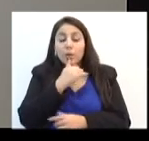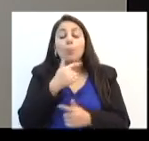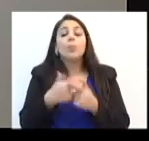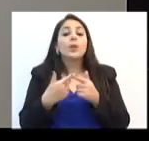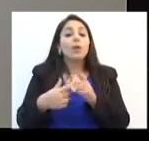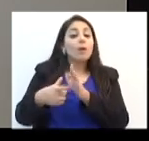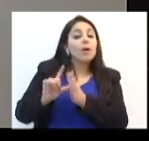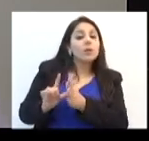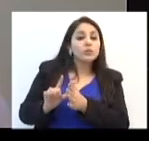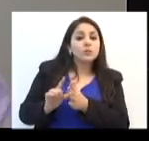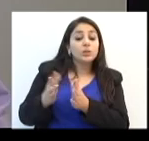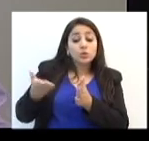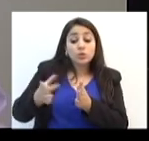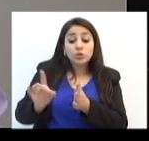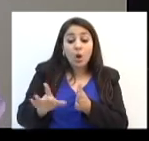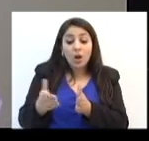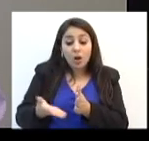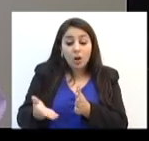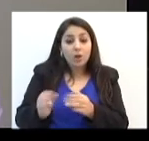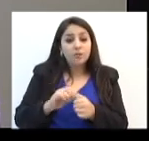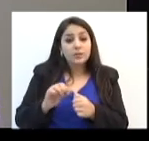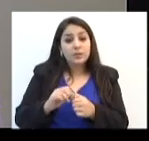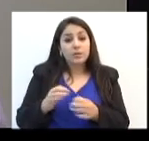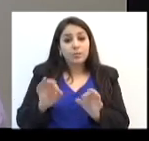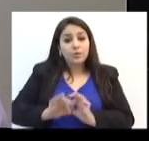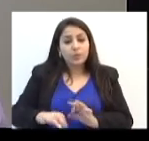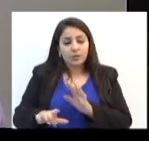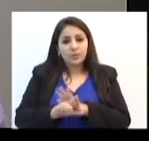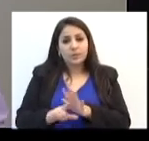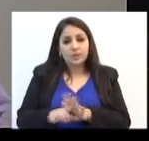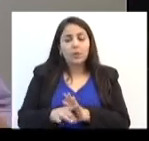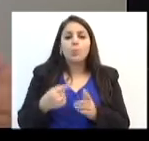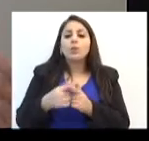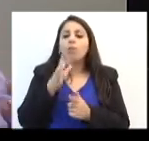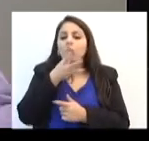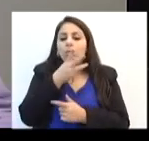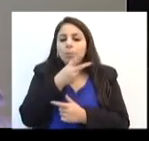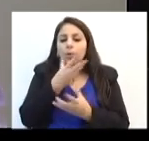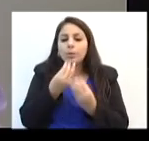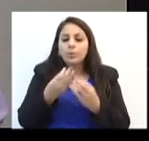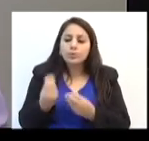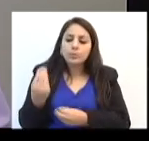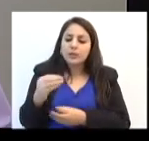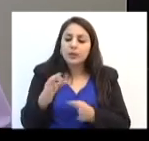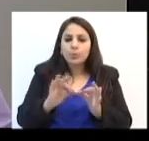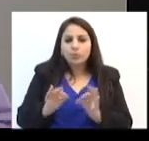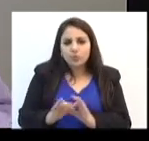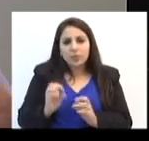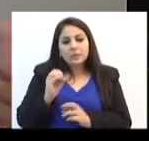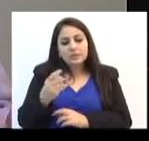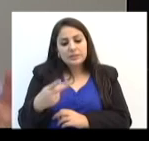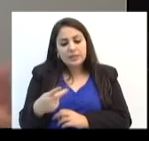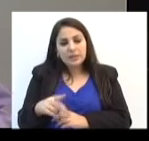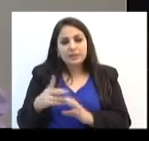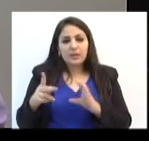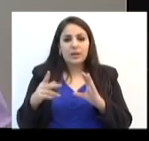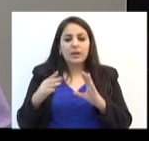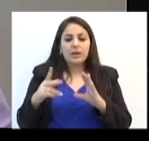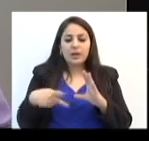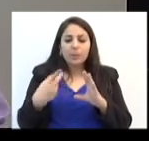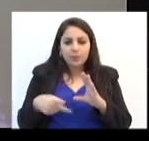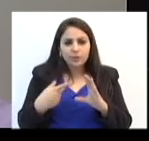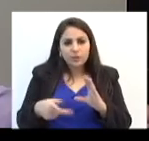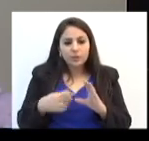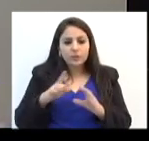antes. Por que o prefeito demora tanto para mandar alguns projetos e quando esta casa e os seus parlamentares tomam alguma